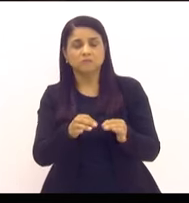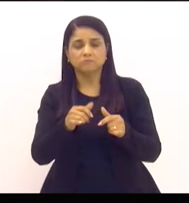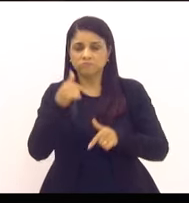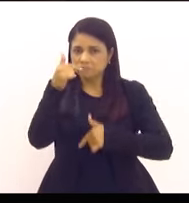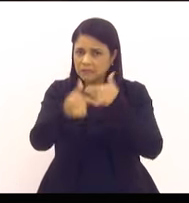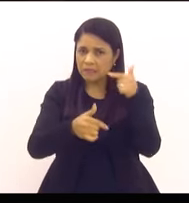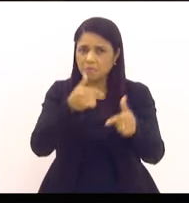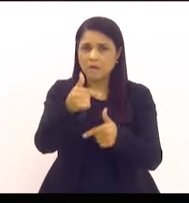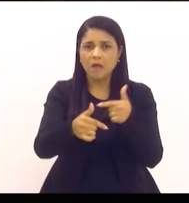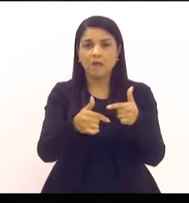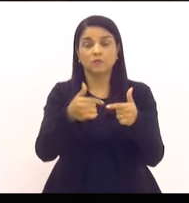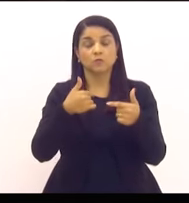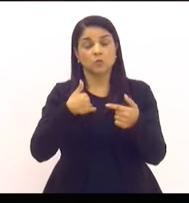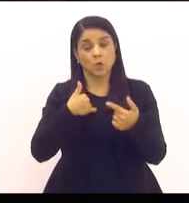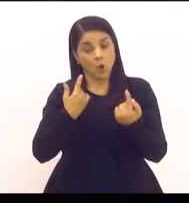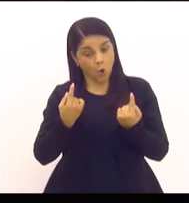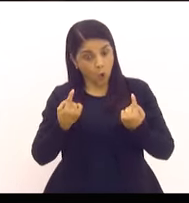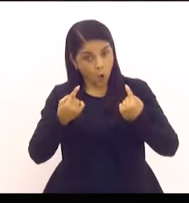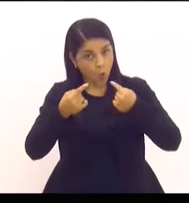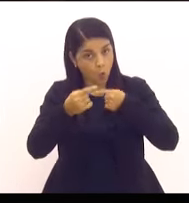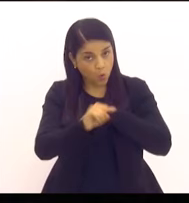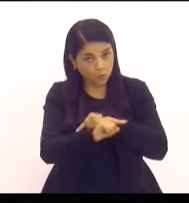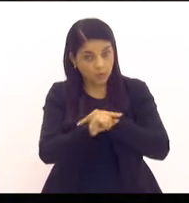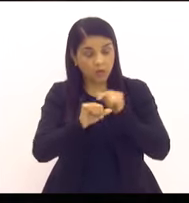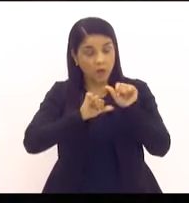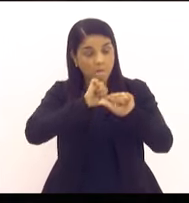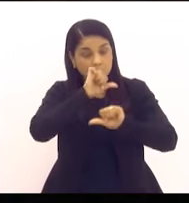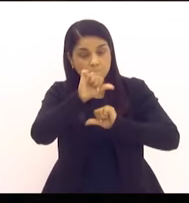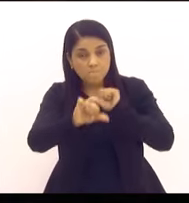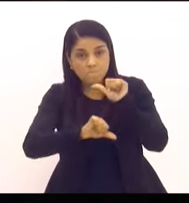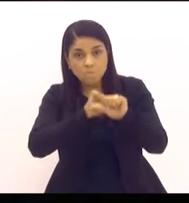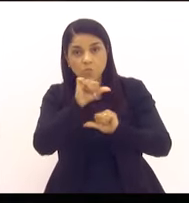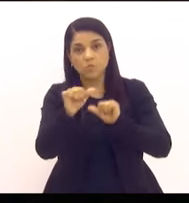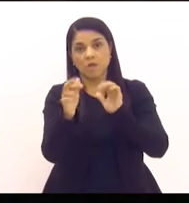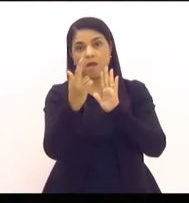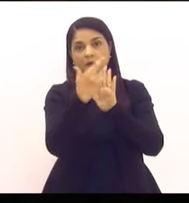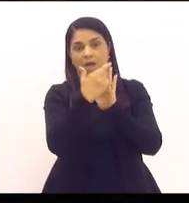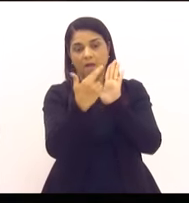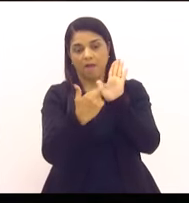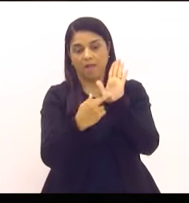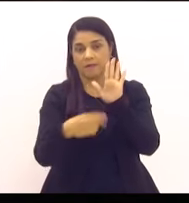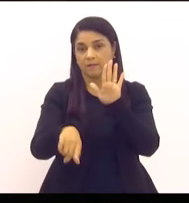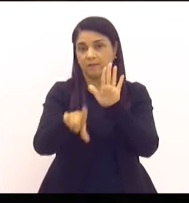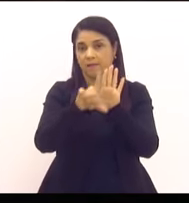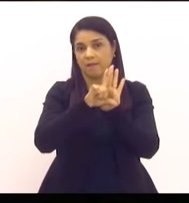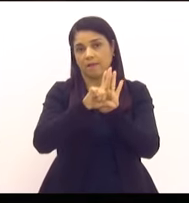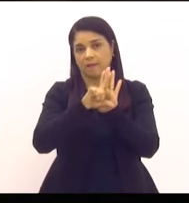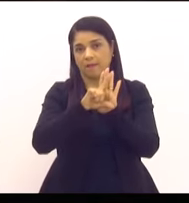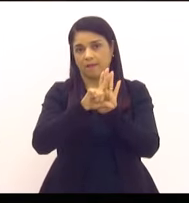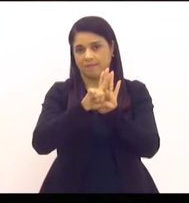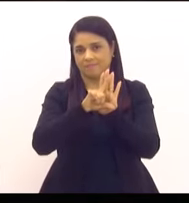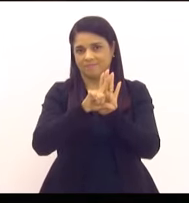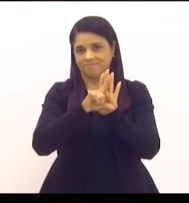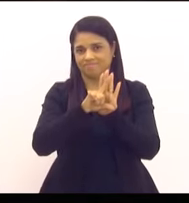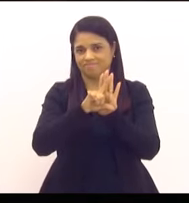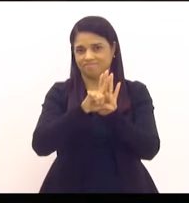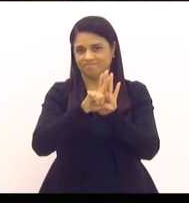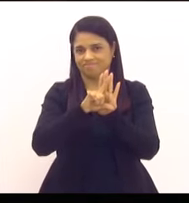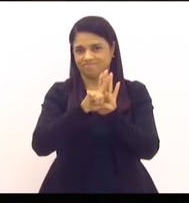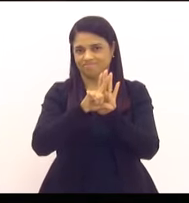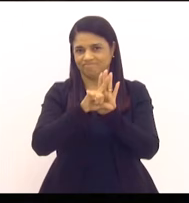contrários é exatamente mudar a regra do jogo da noite para o dia,